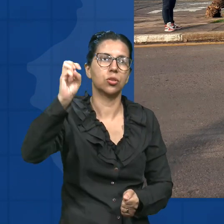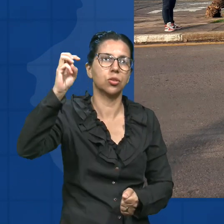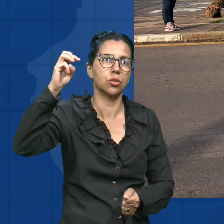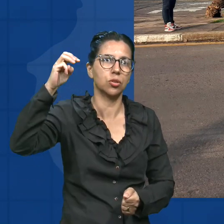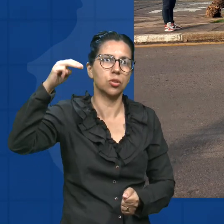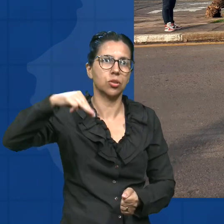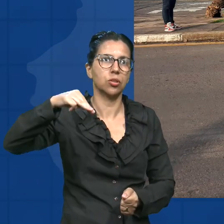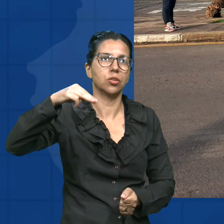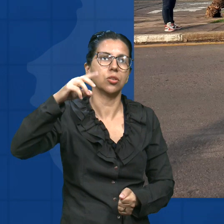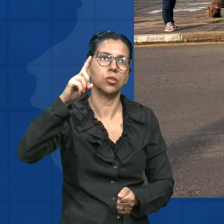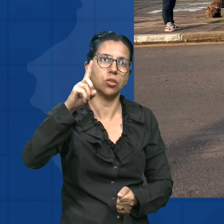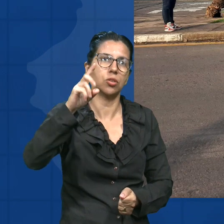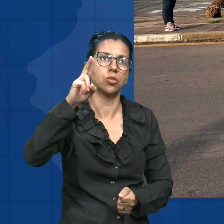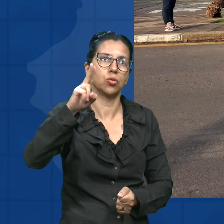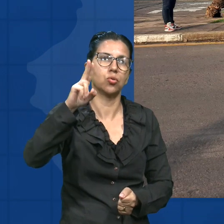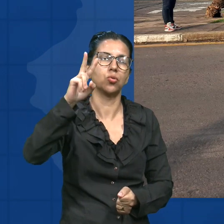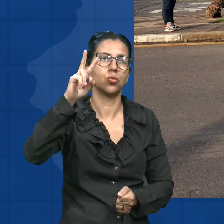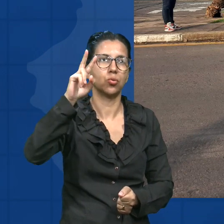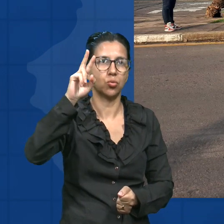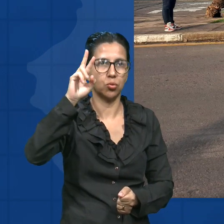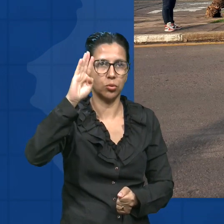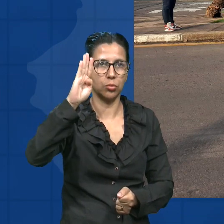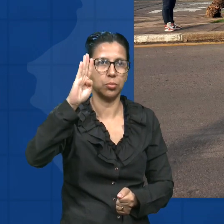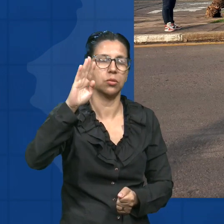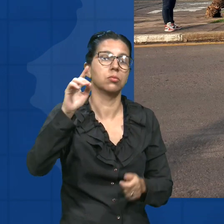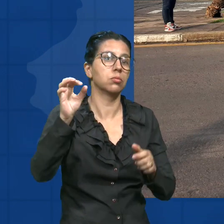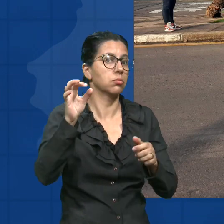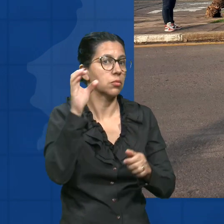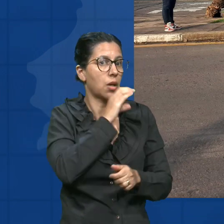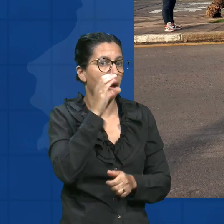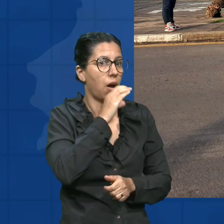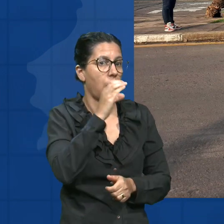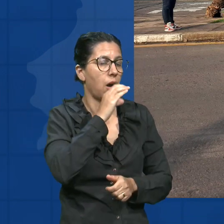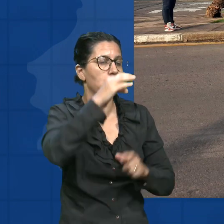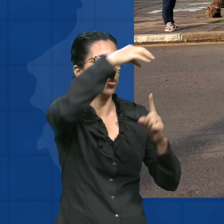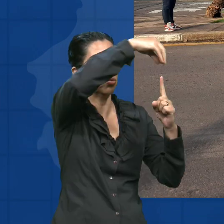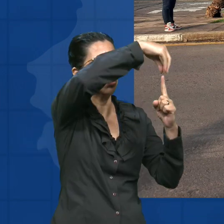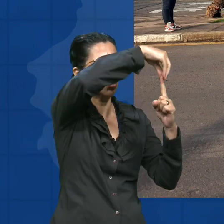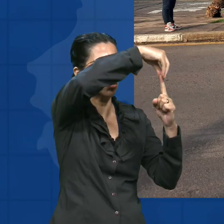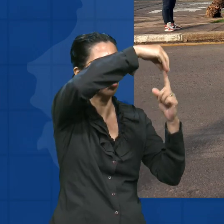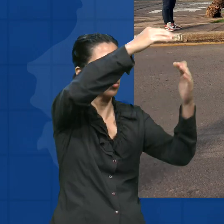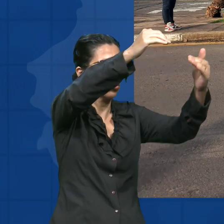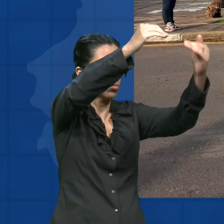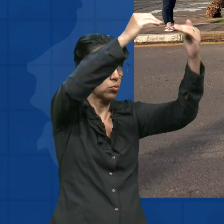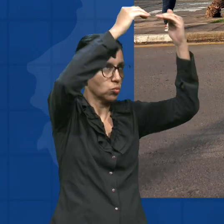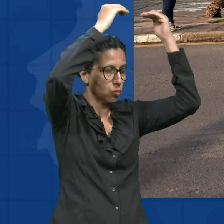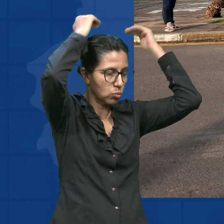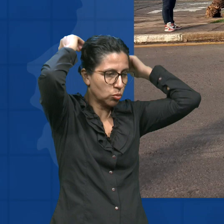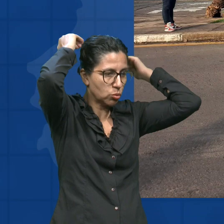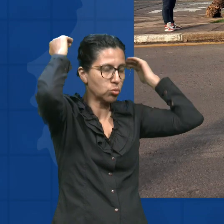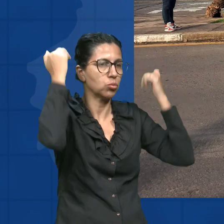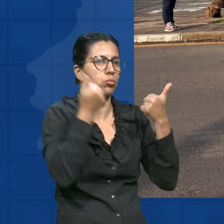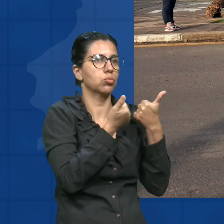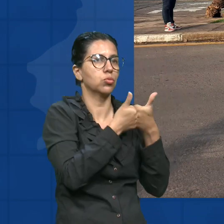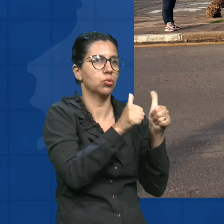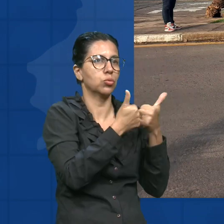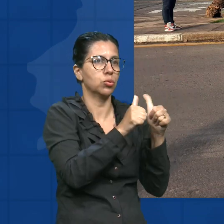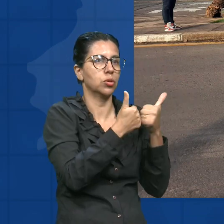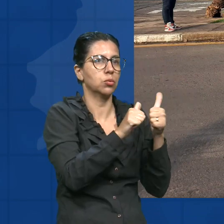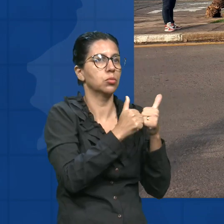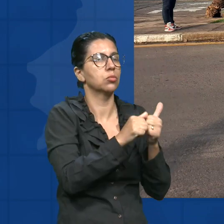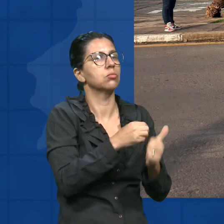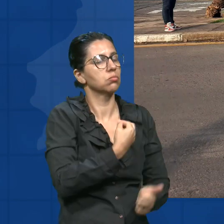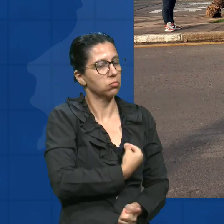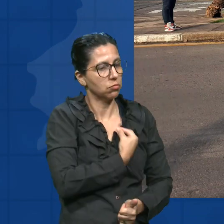viabilidade e a instalação com urgência dessa cobertura nesse ponto de ônibus. Então, vou dizer que é vital